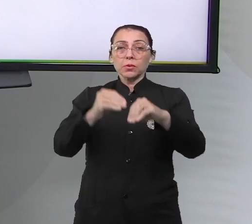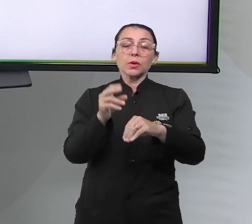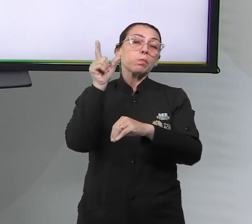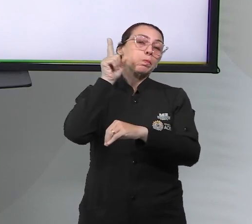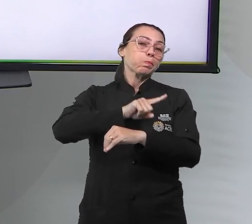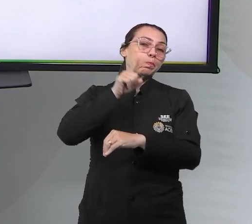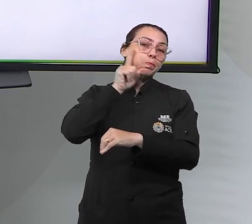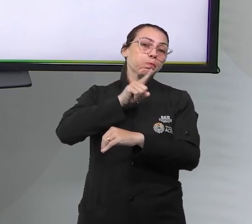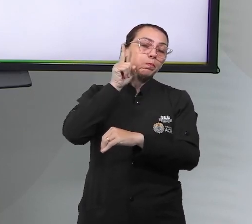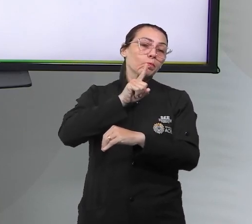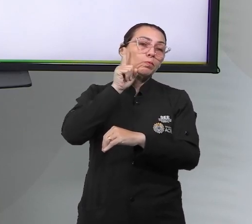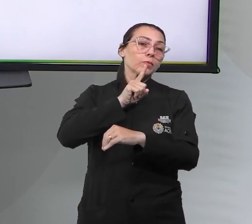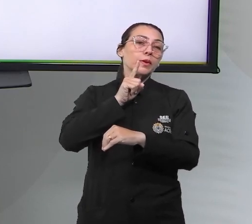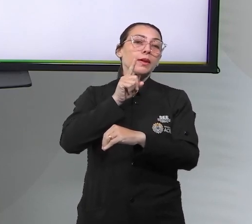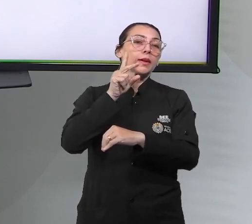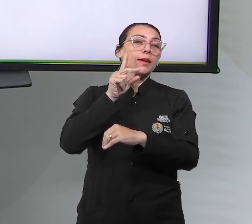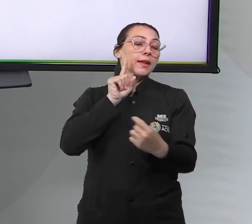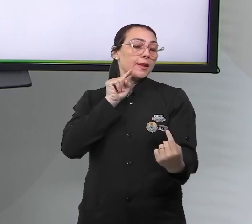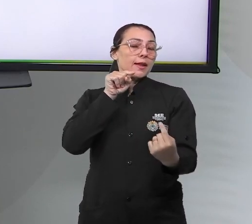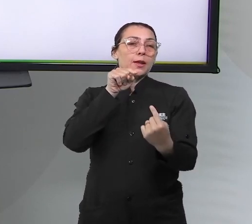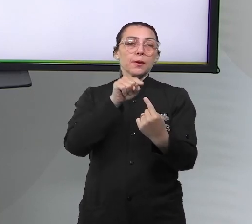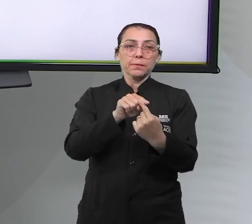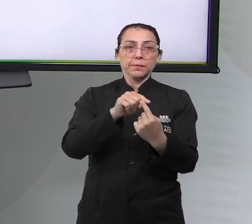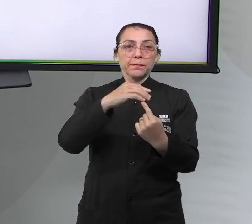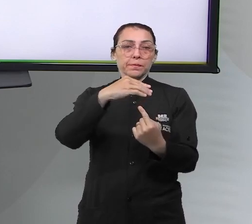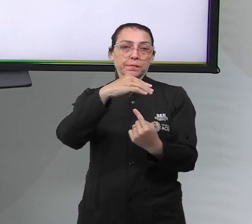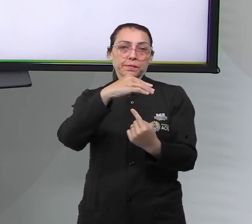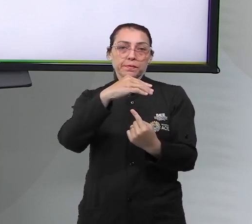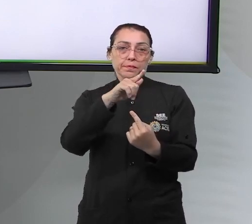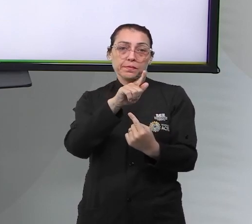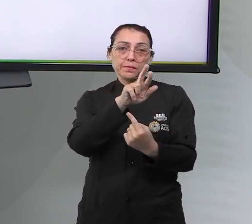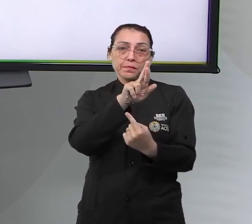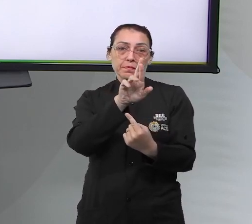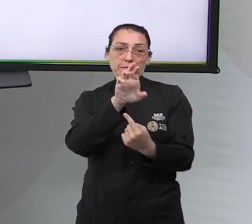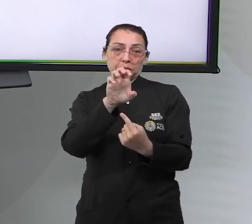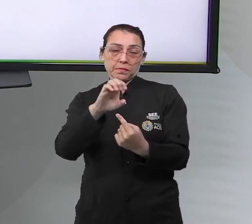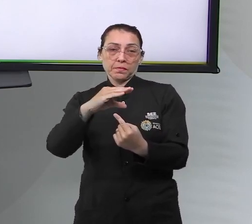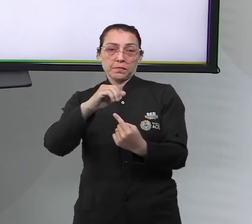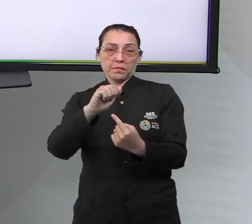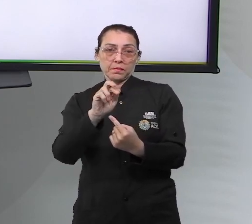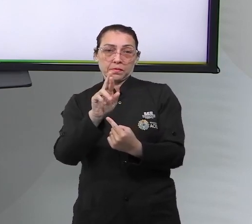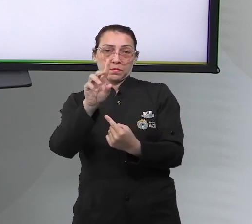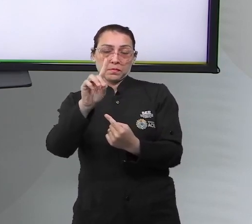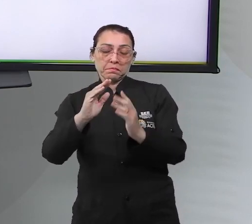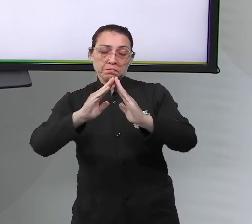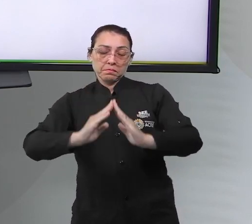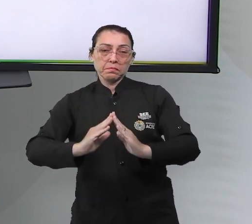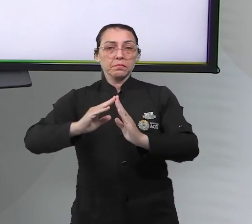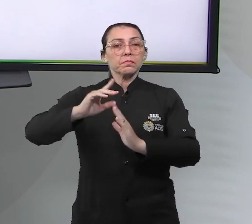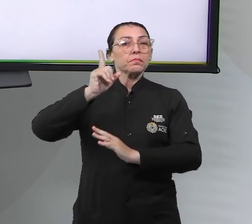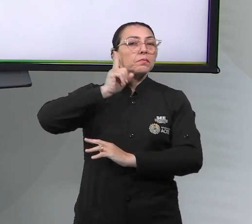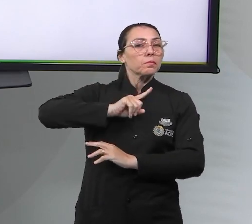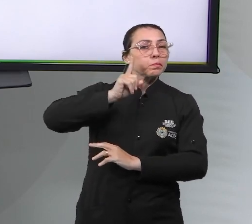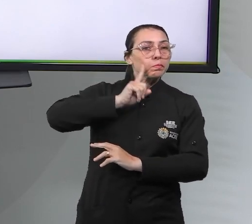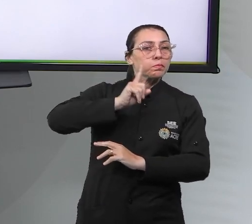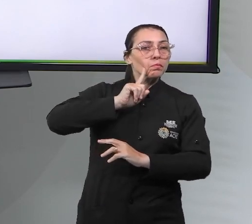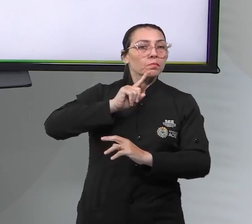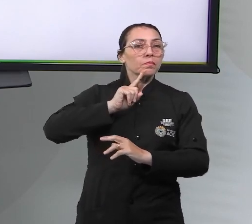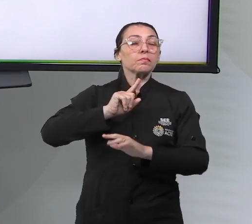Estados Unidos, que visam o Green Card, ou seja, estarem naquele país de uma forma